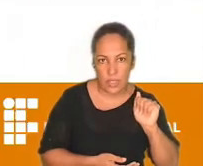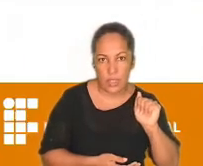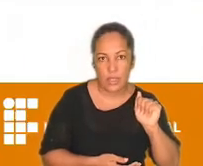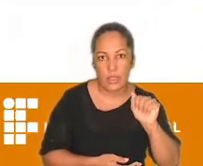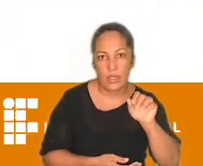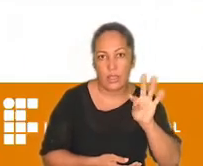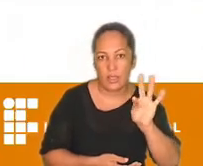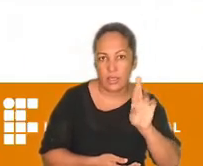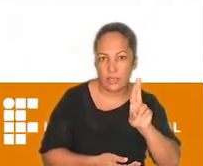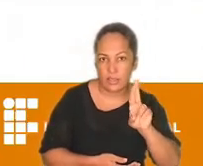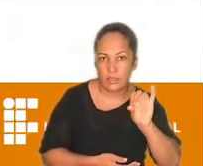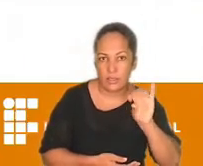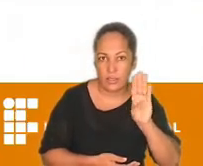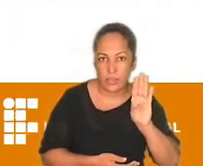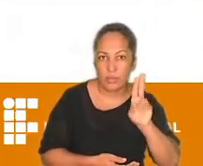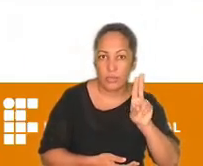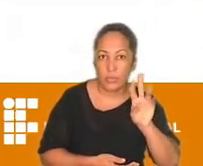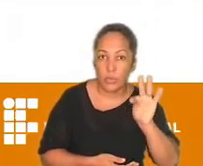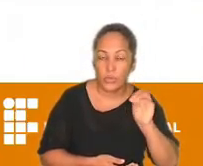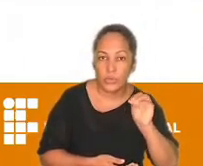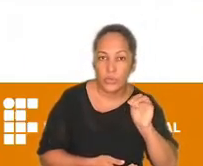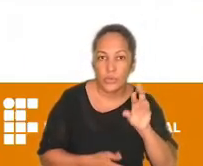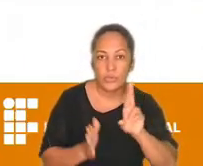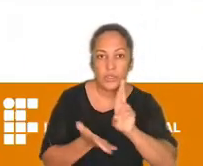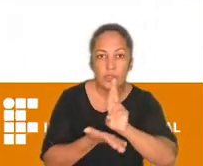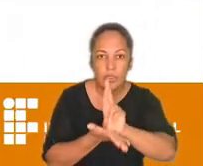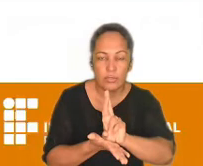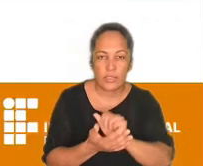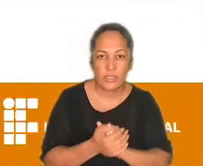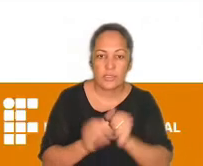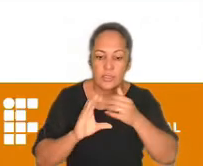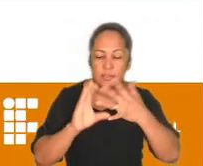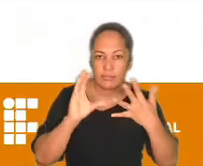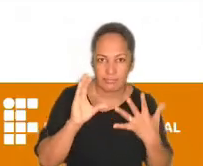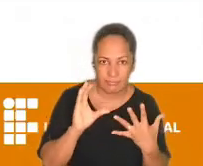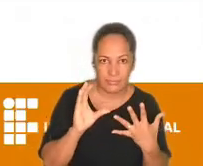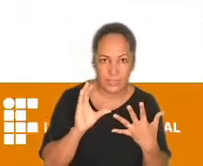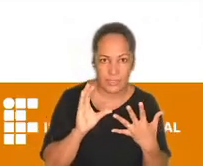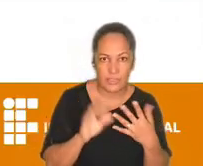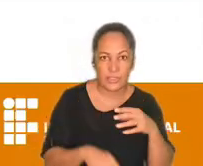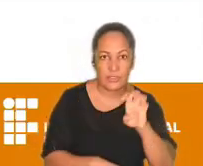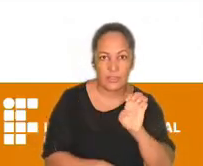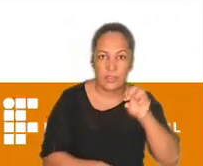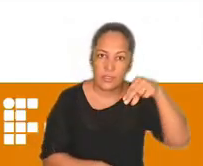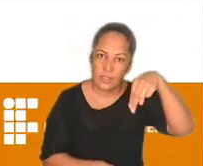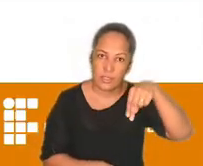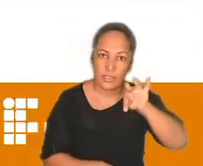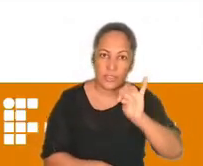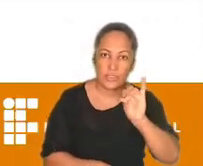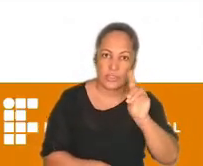são referentes às características dessa entidade. Nós vimos lá, por exemplo, a gente está fazendo uma